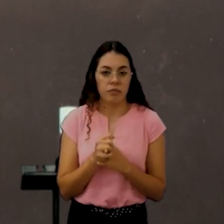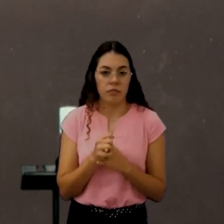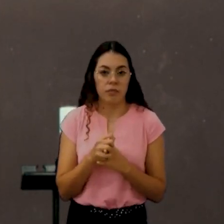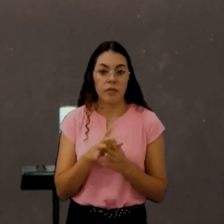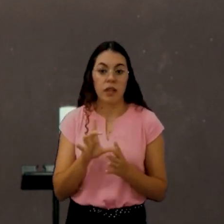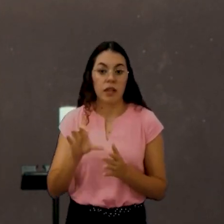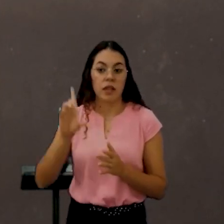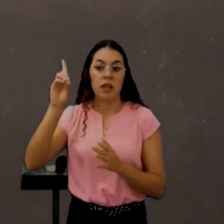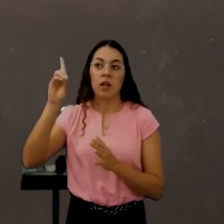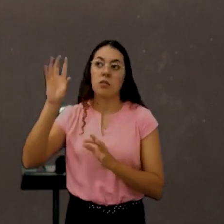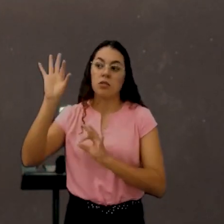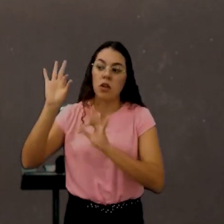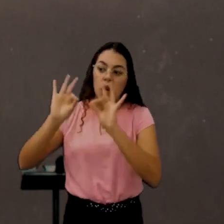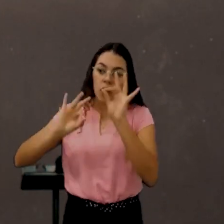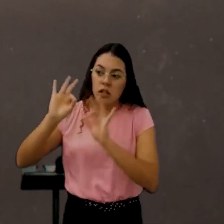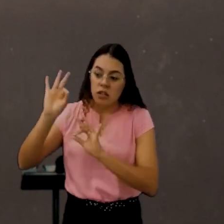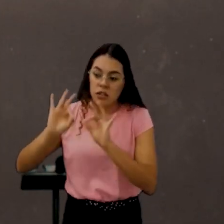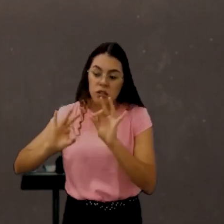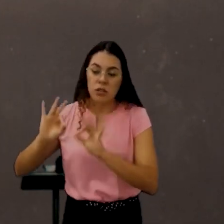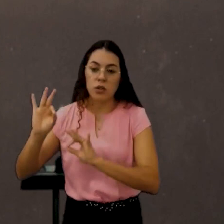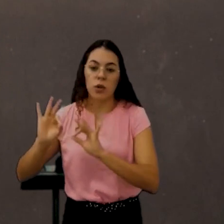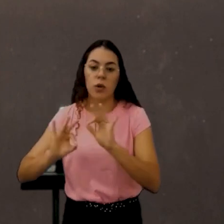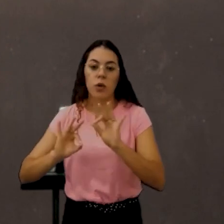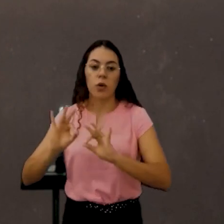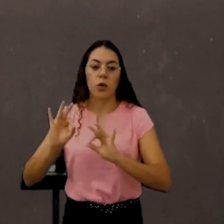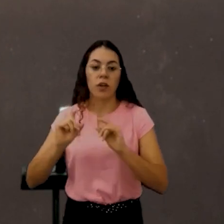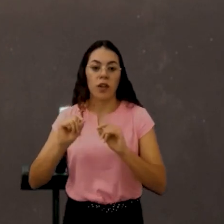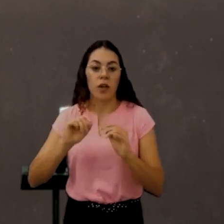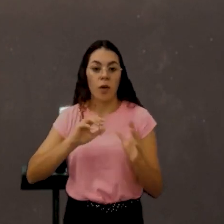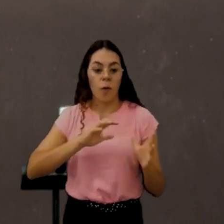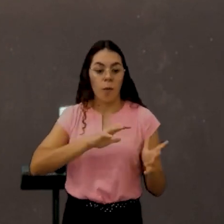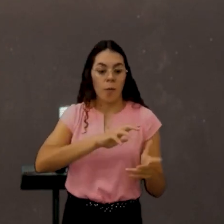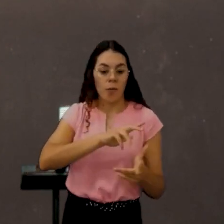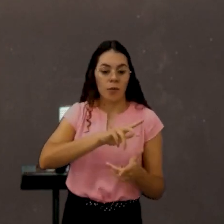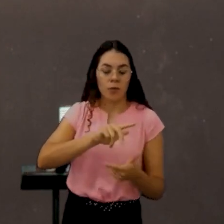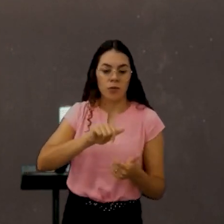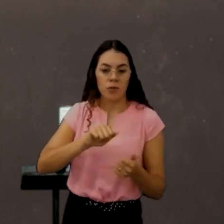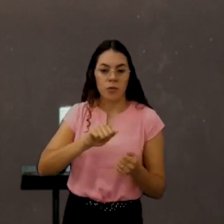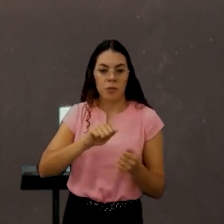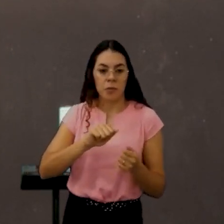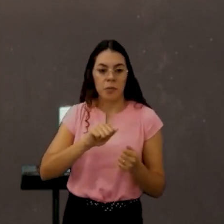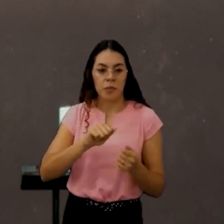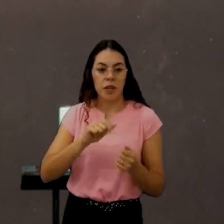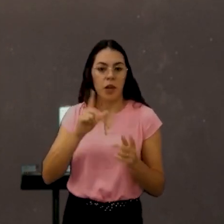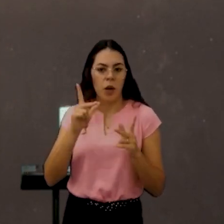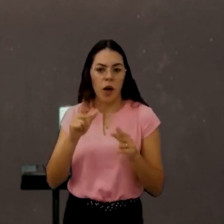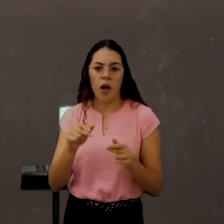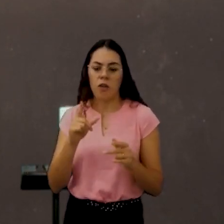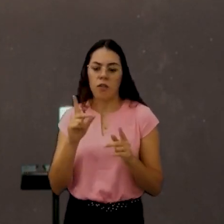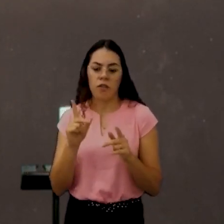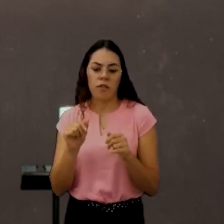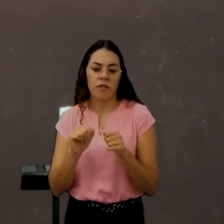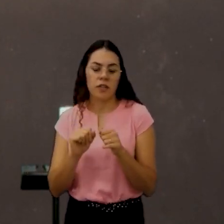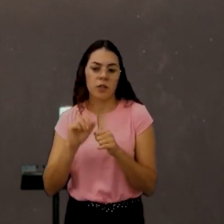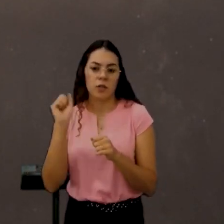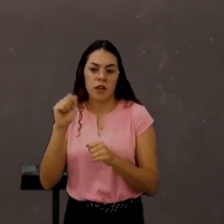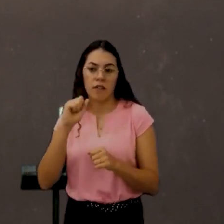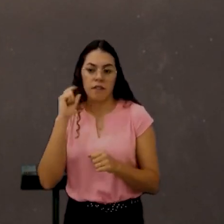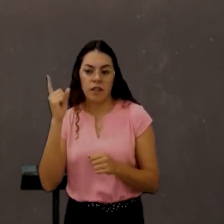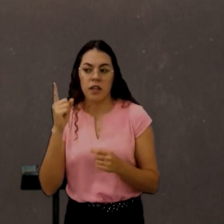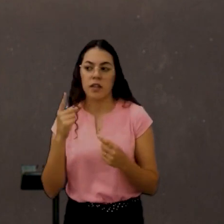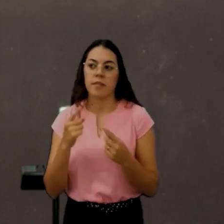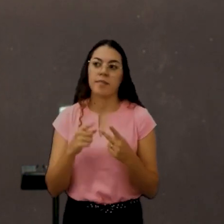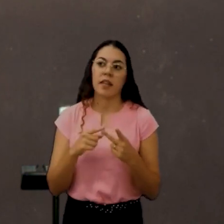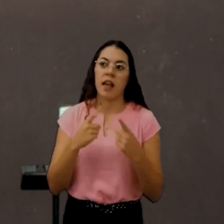Deus providenciou um escape para o mundo e Deus fez uso da força para isso. Assim como fez com Davi, assim como fez nas guerras